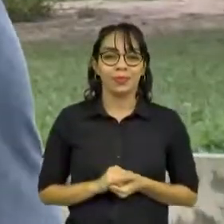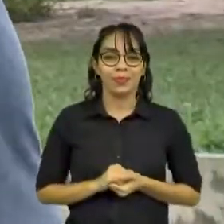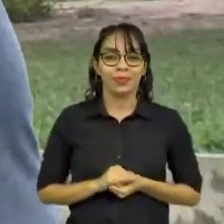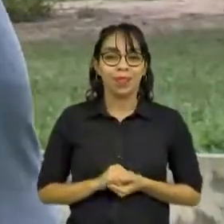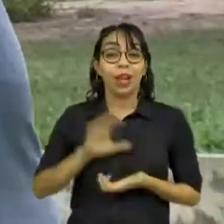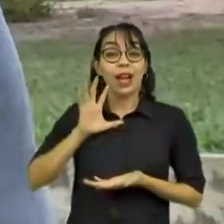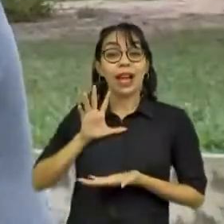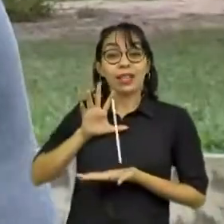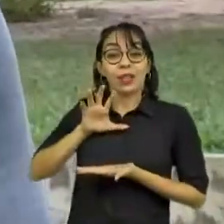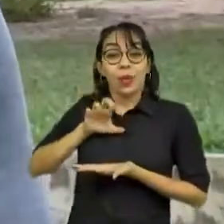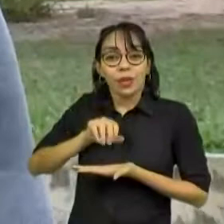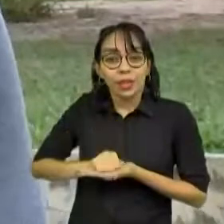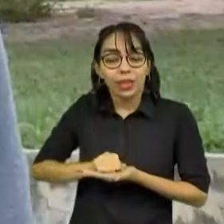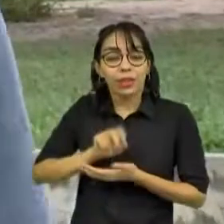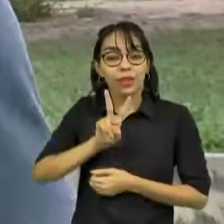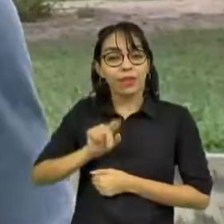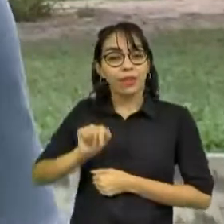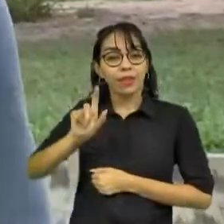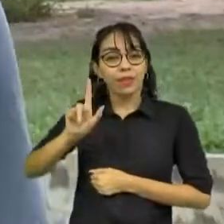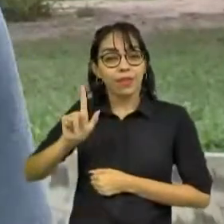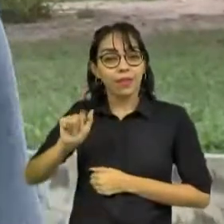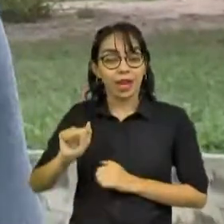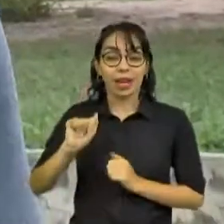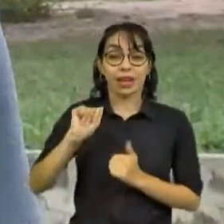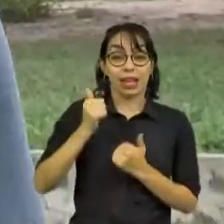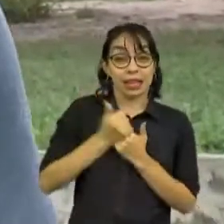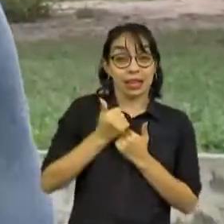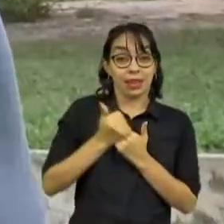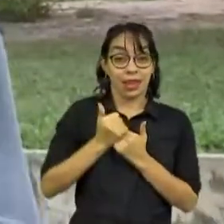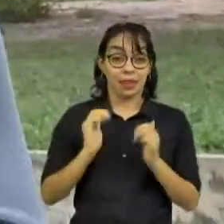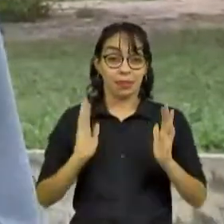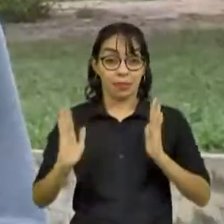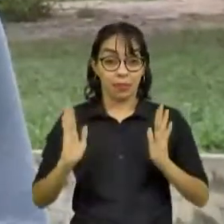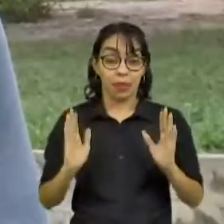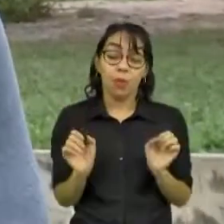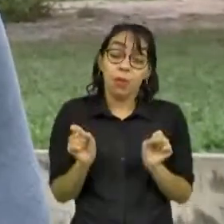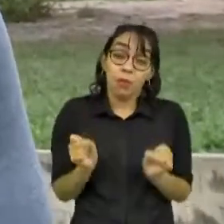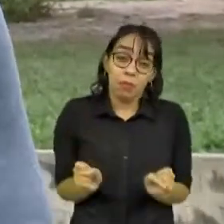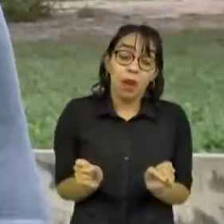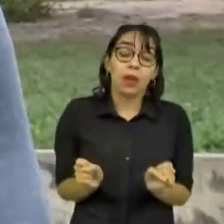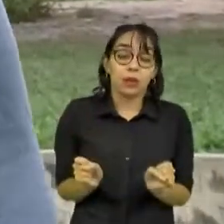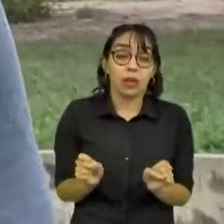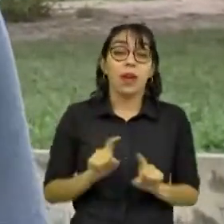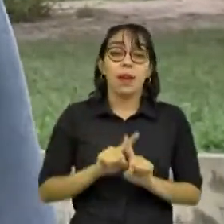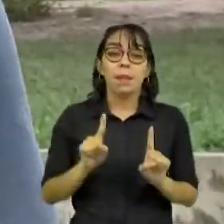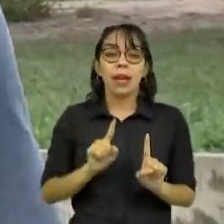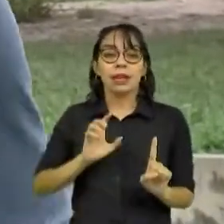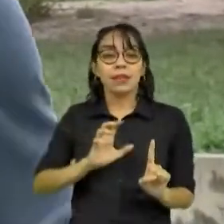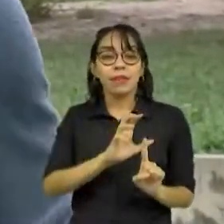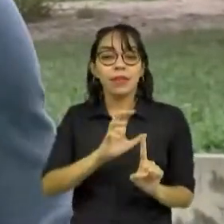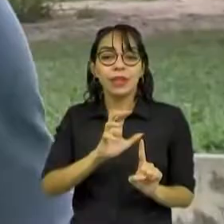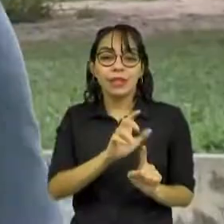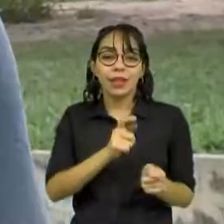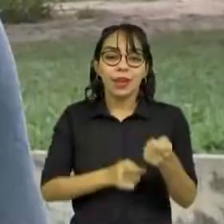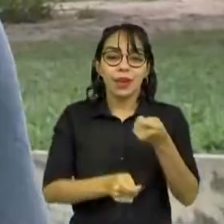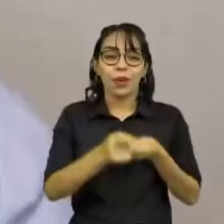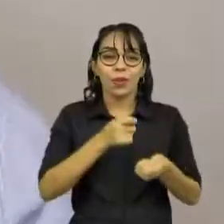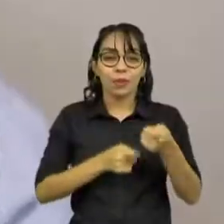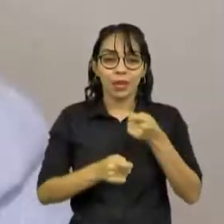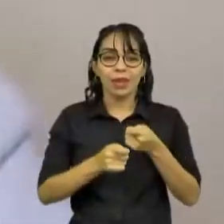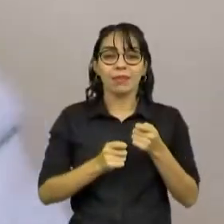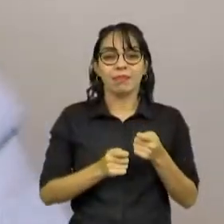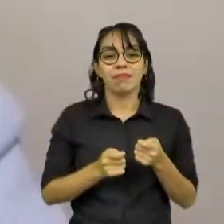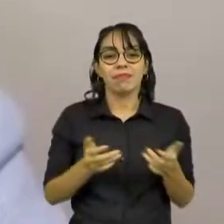as vagas de empregos temporários podem até ser sazonais, mas o impacto para a economia nacional e estadual são permanentes.